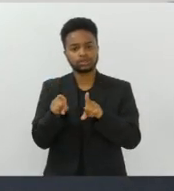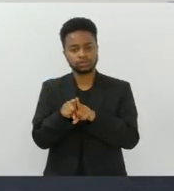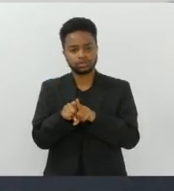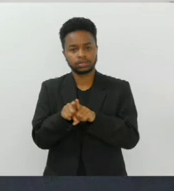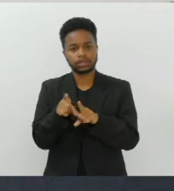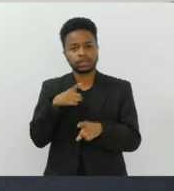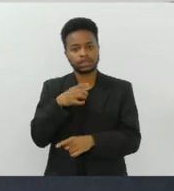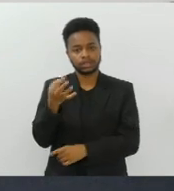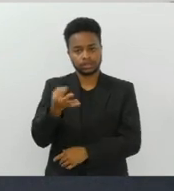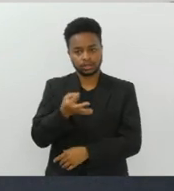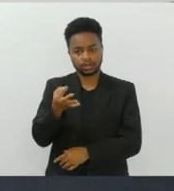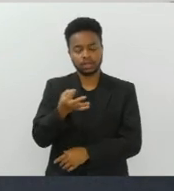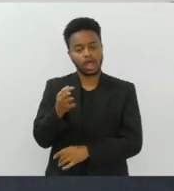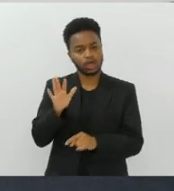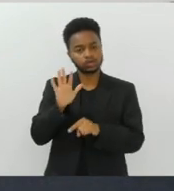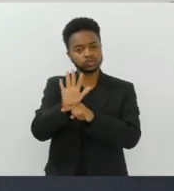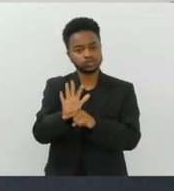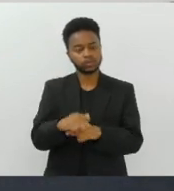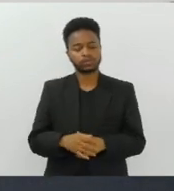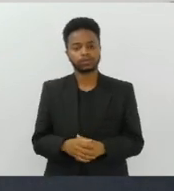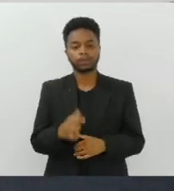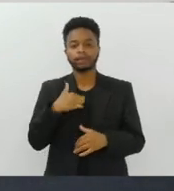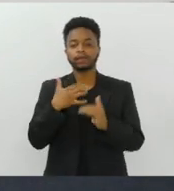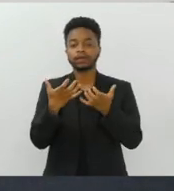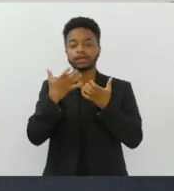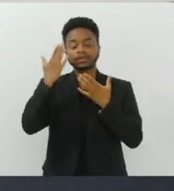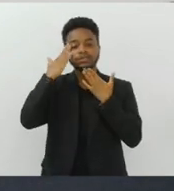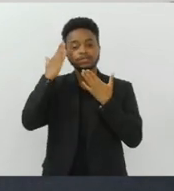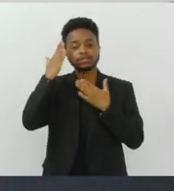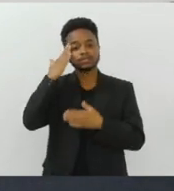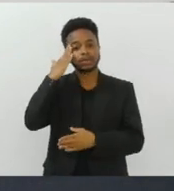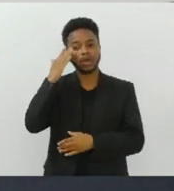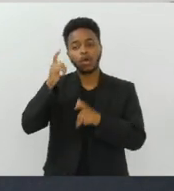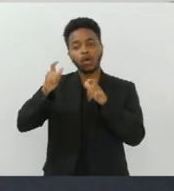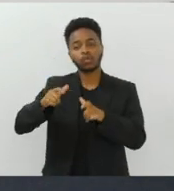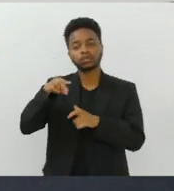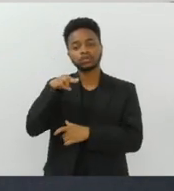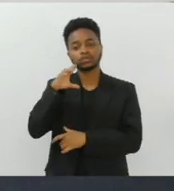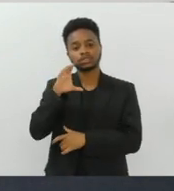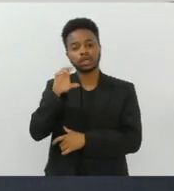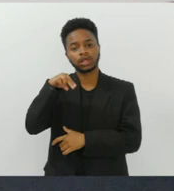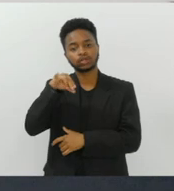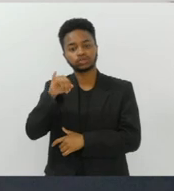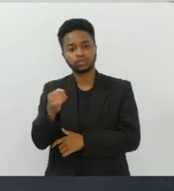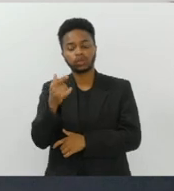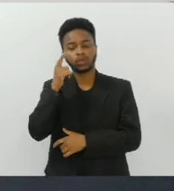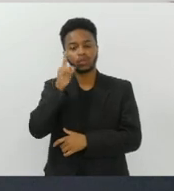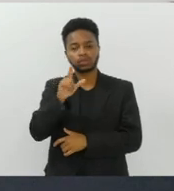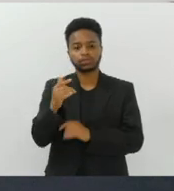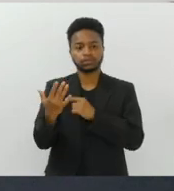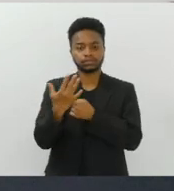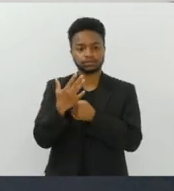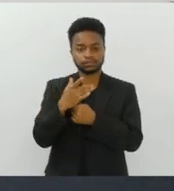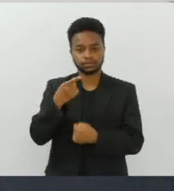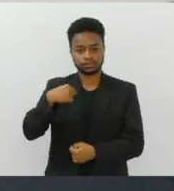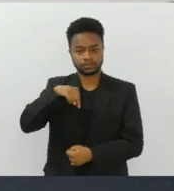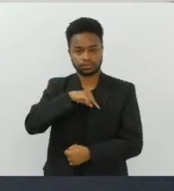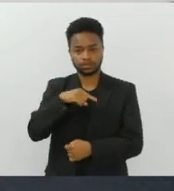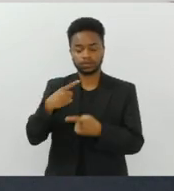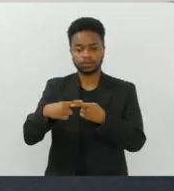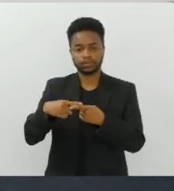certo, contribuiu muito. Eu queria só saber aonde o CNJ poderia nos ajudar. Na fala das